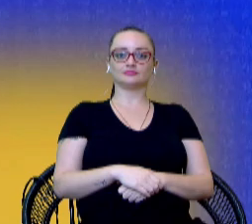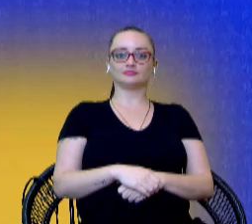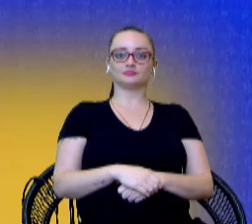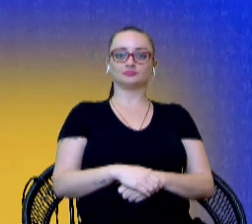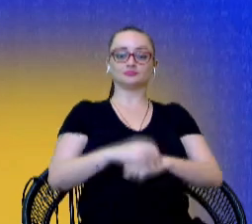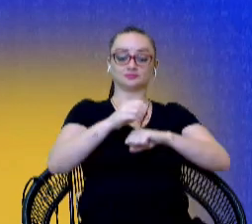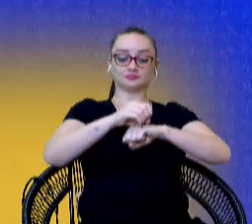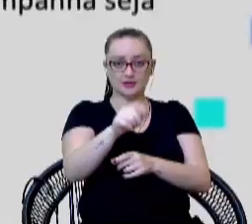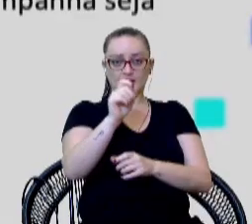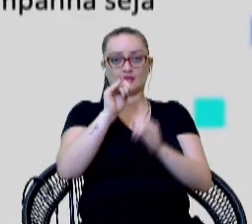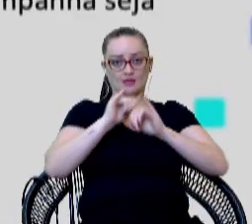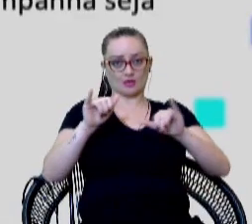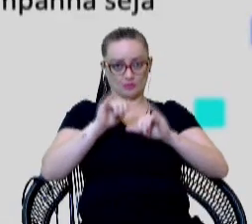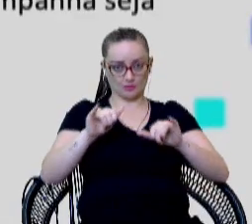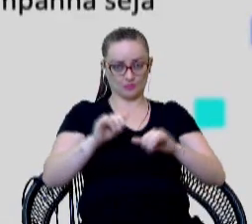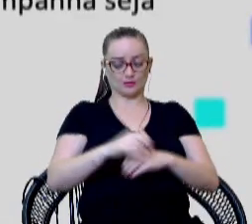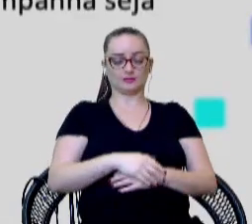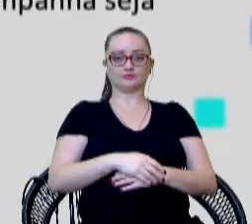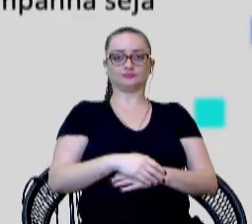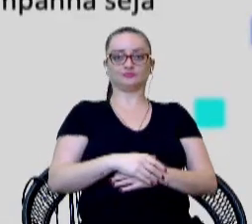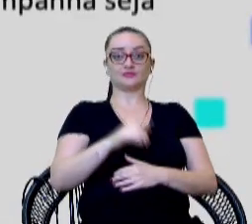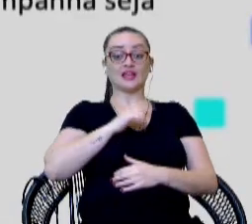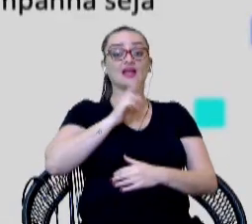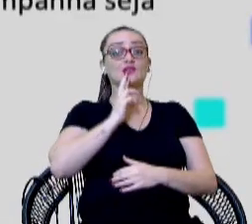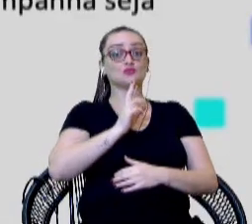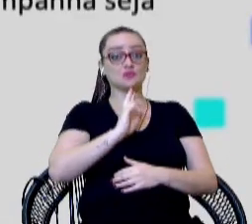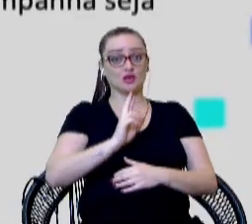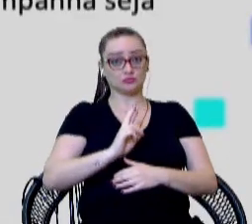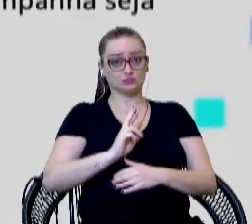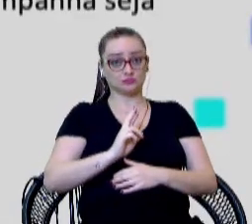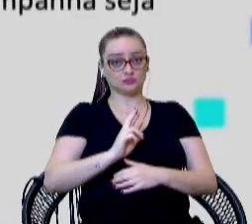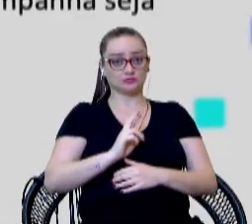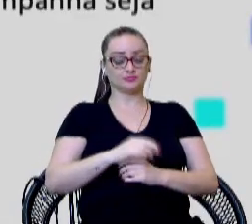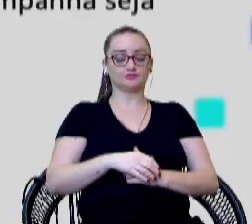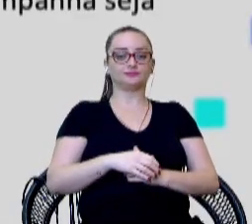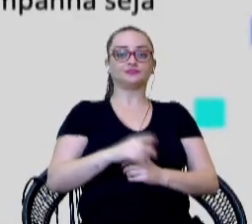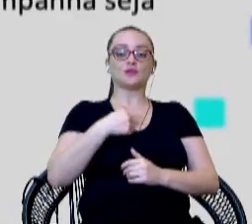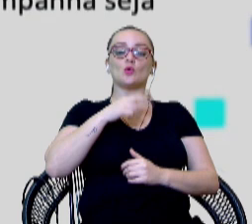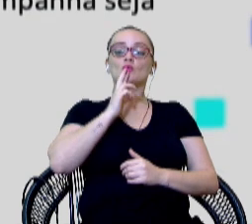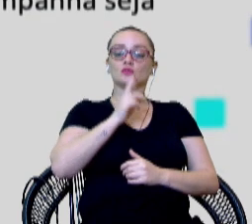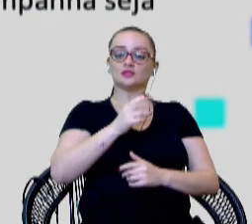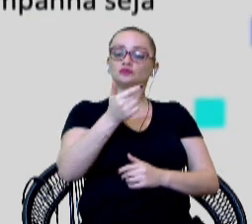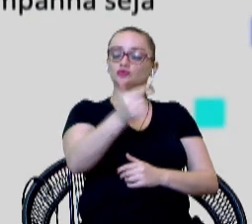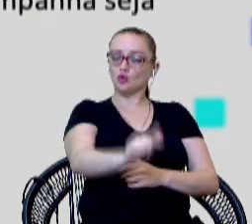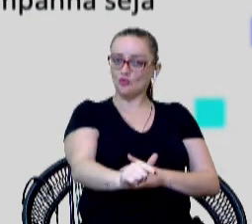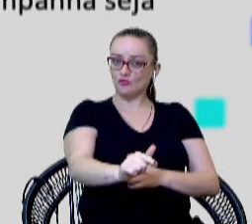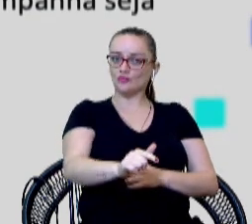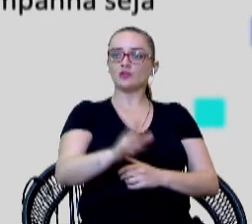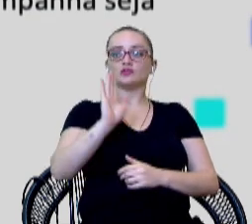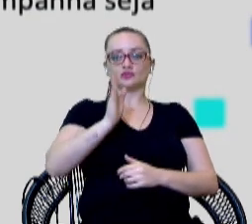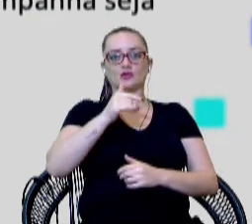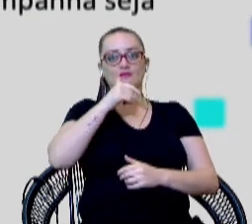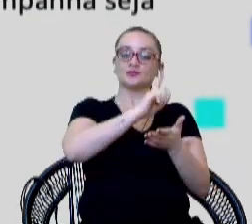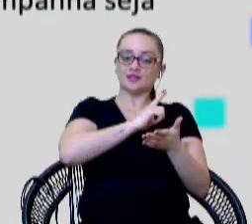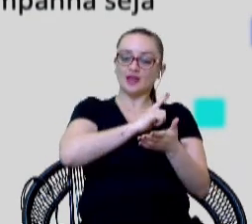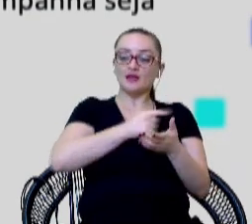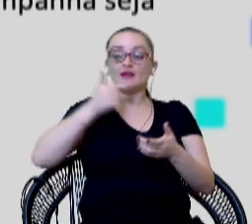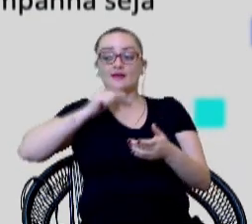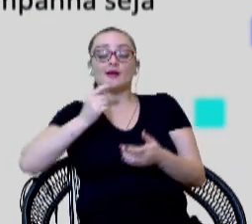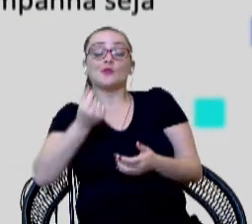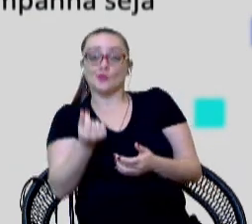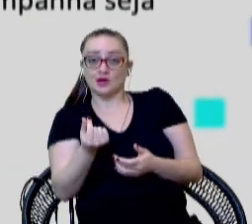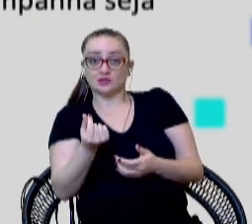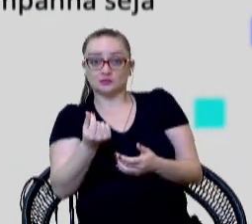Dica 5, gente. A gente tem os resultados, tá? Então, os resultados, de novo, lembrando que eu falei anteriormente,